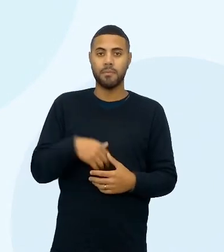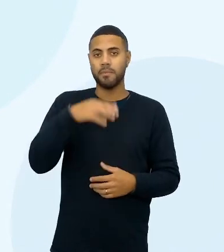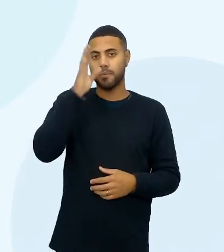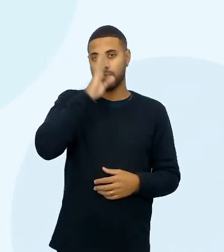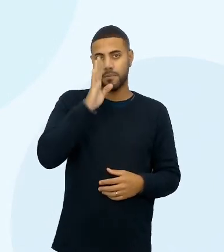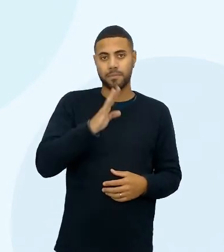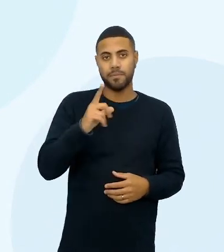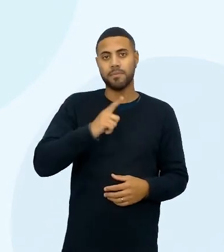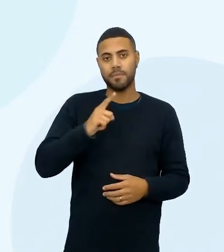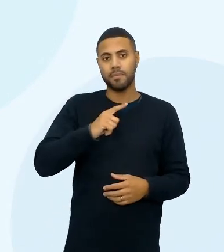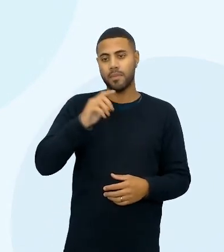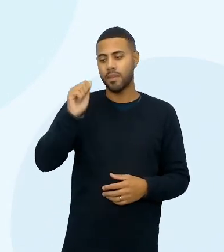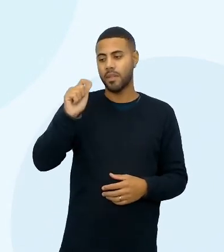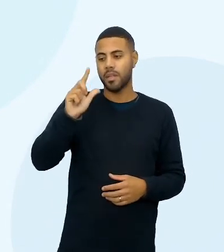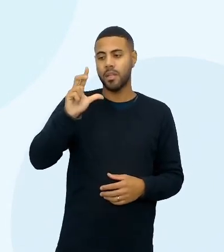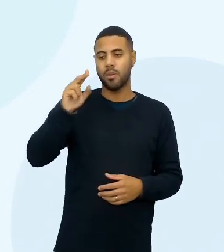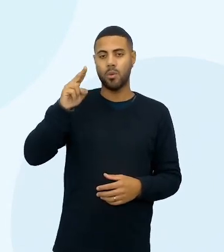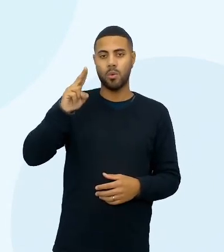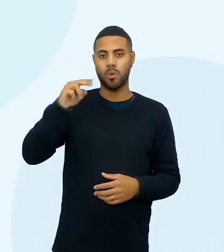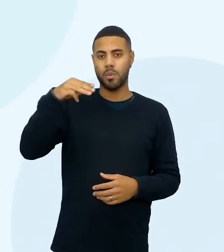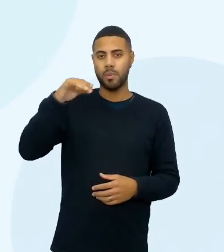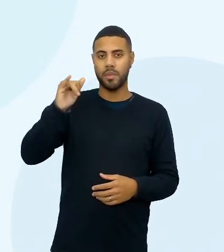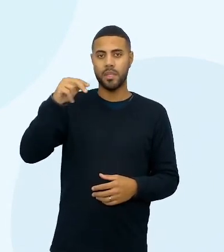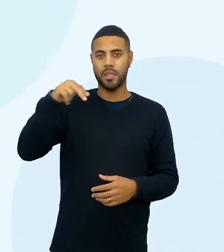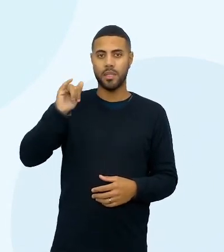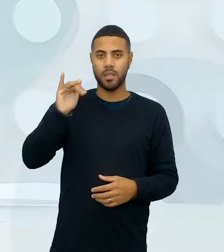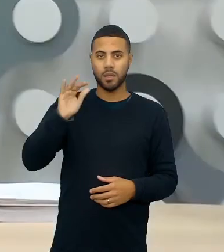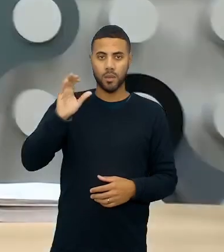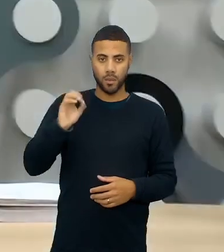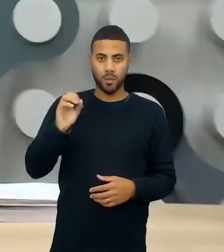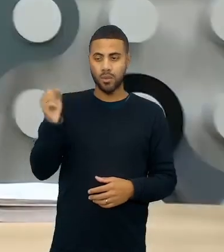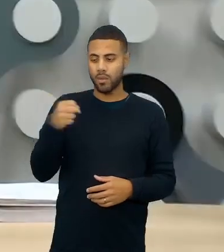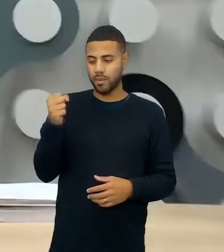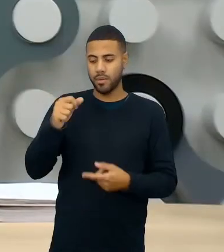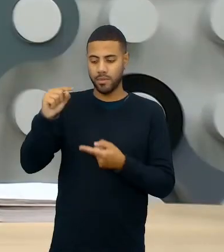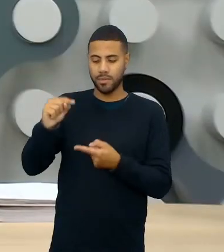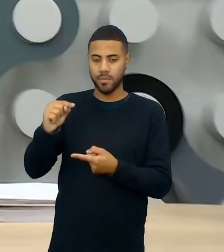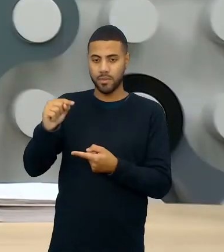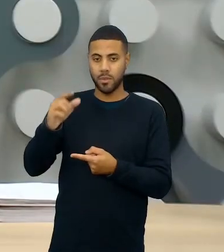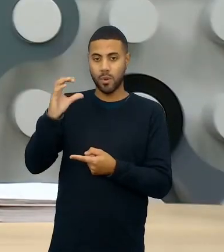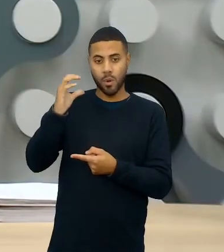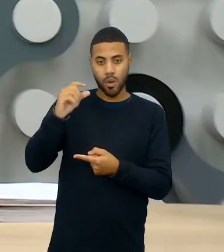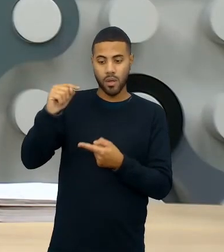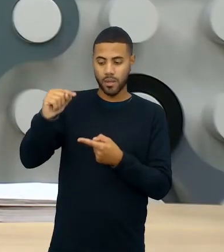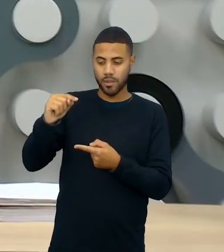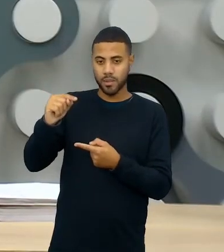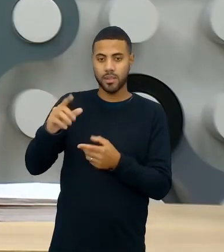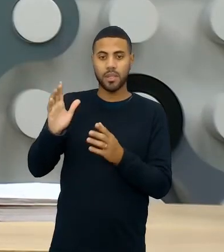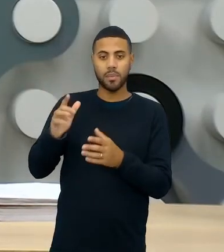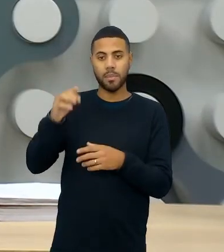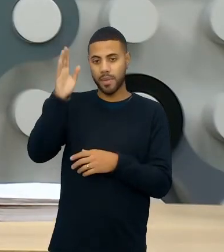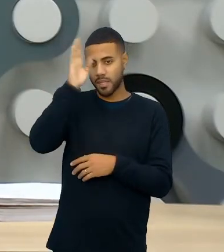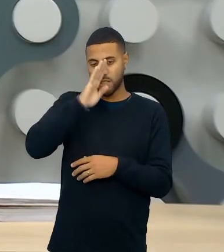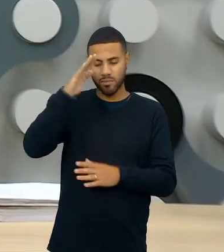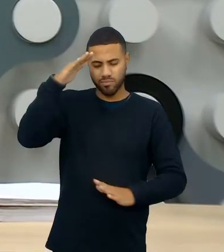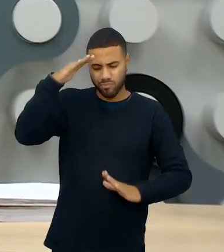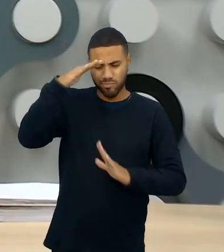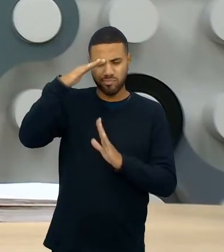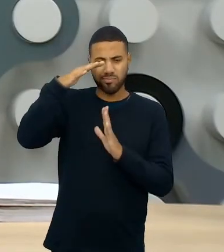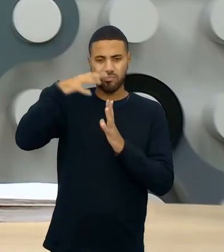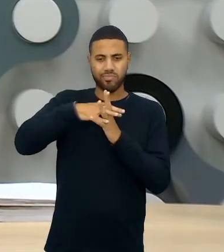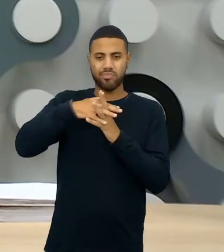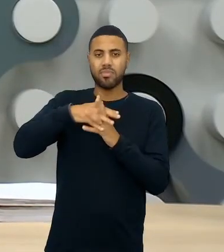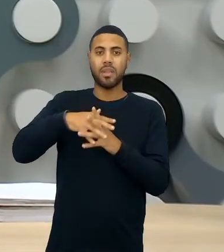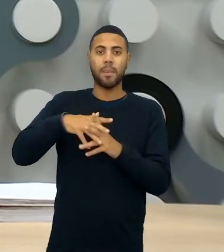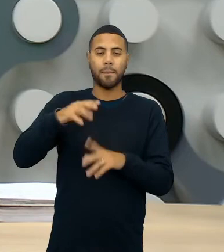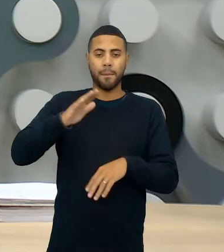dos recordes, né? Um dos países que mais recicla essas latinhas de alumínio no mundo, tá? Então, é interessante